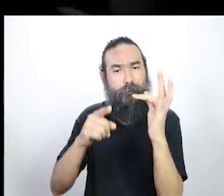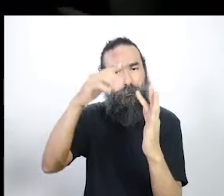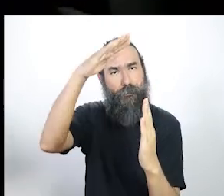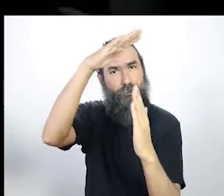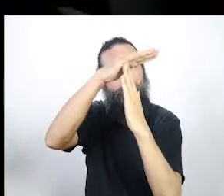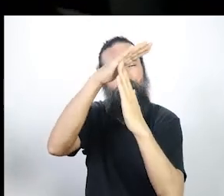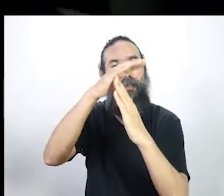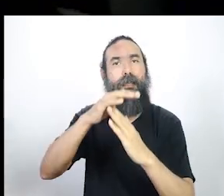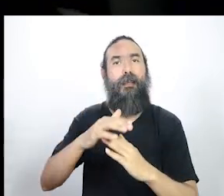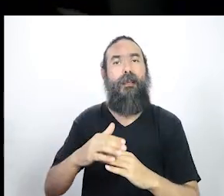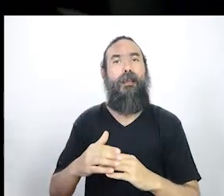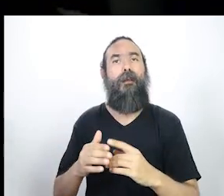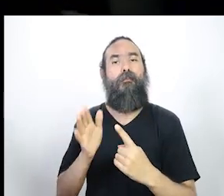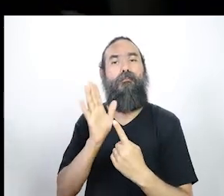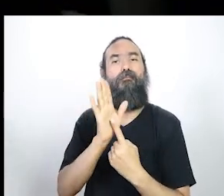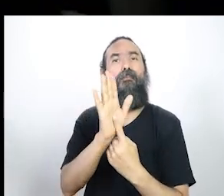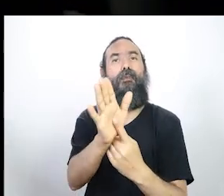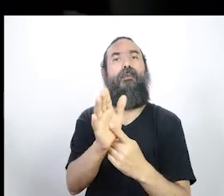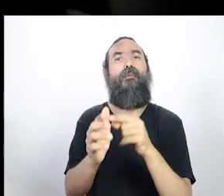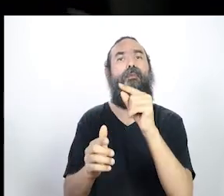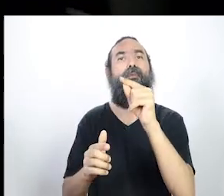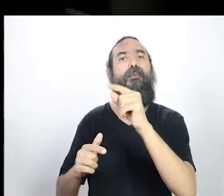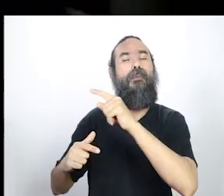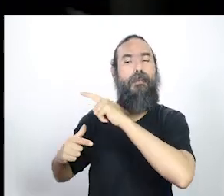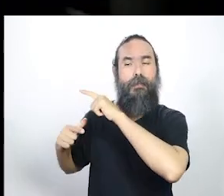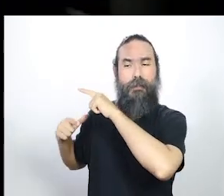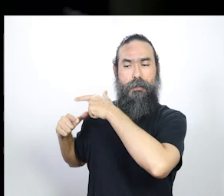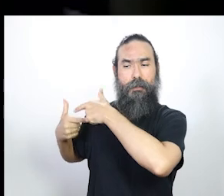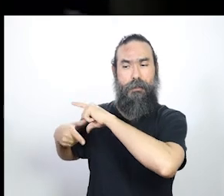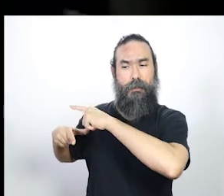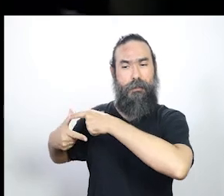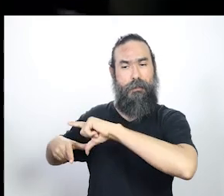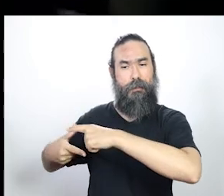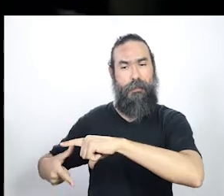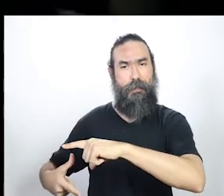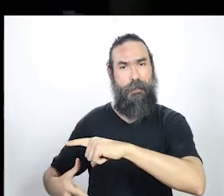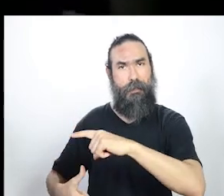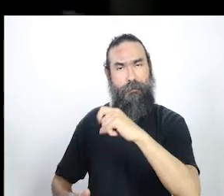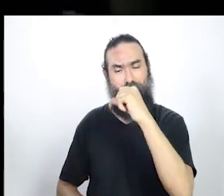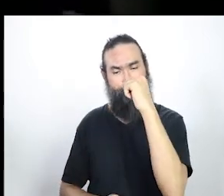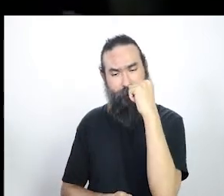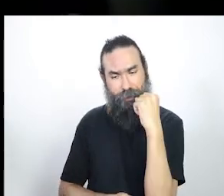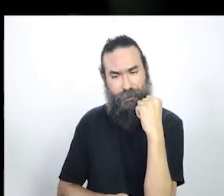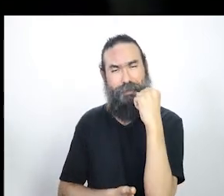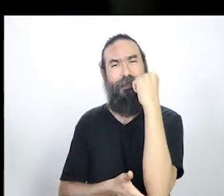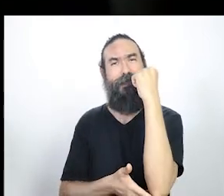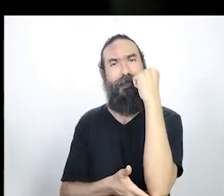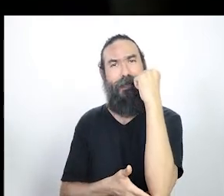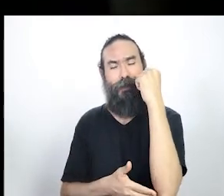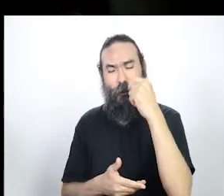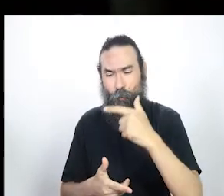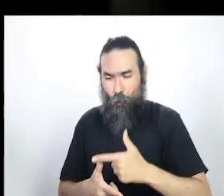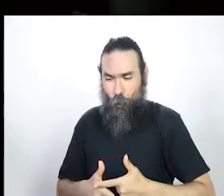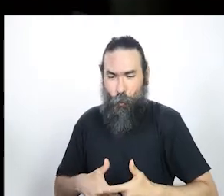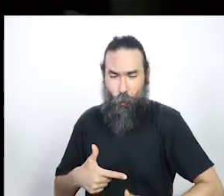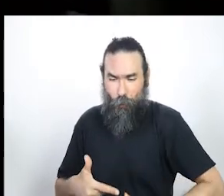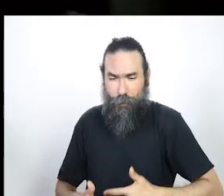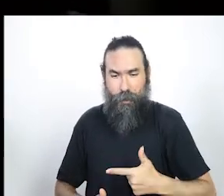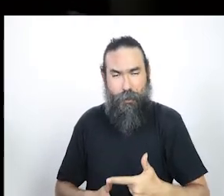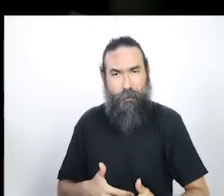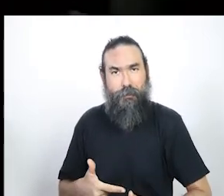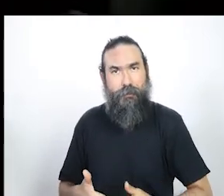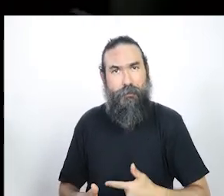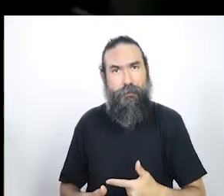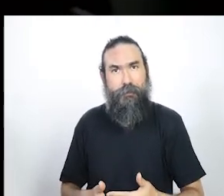E através de toda essa questão ancestral e força de resistência na